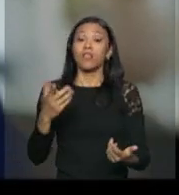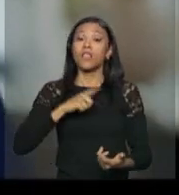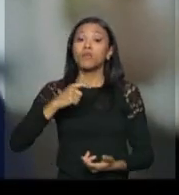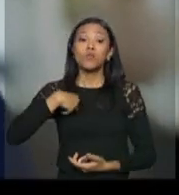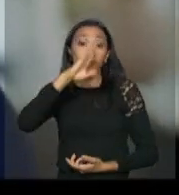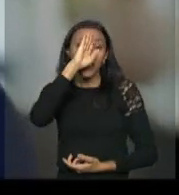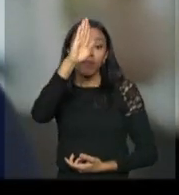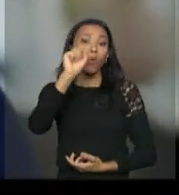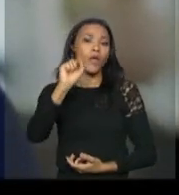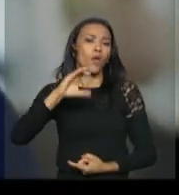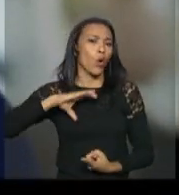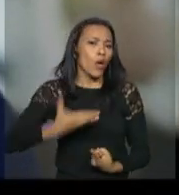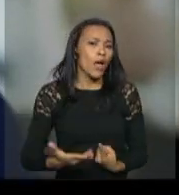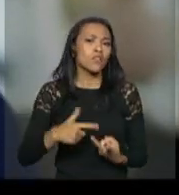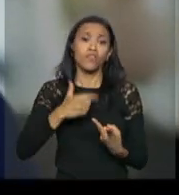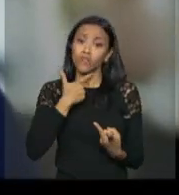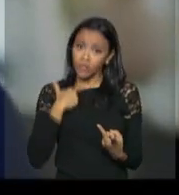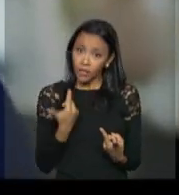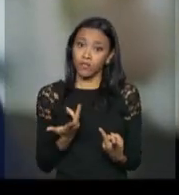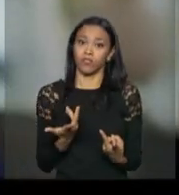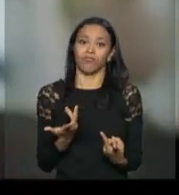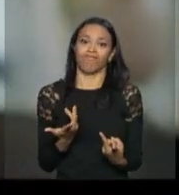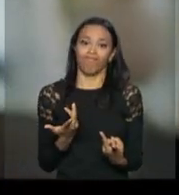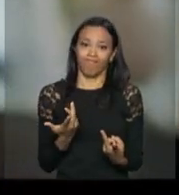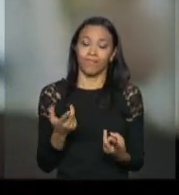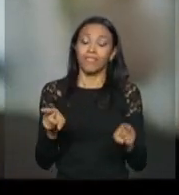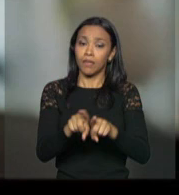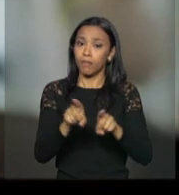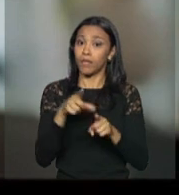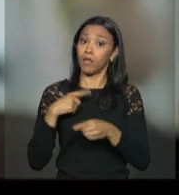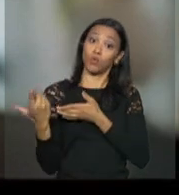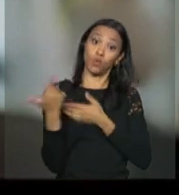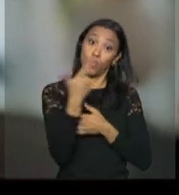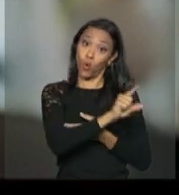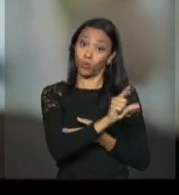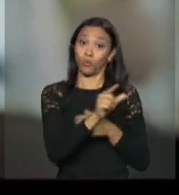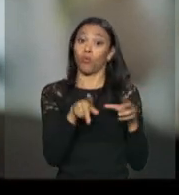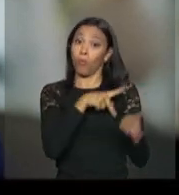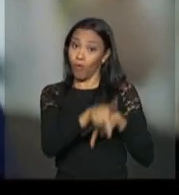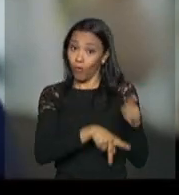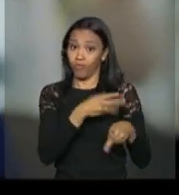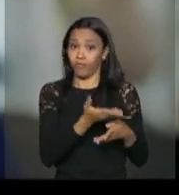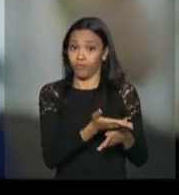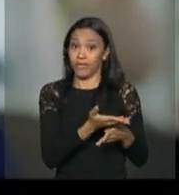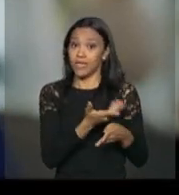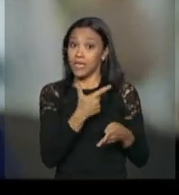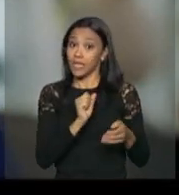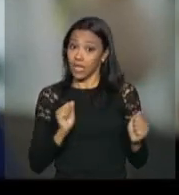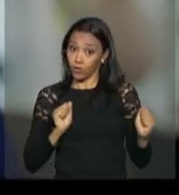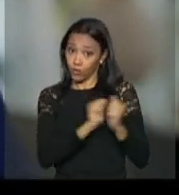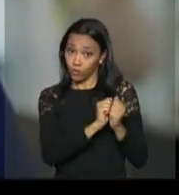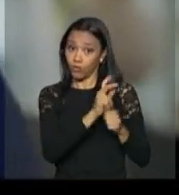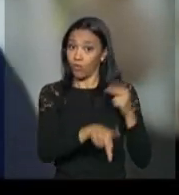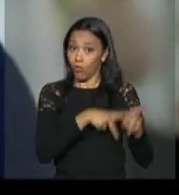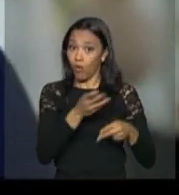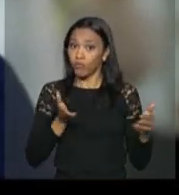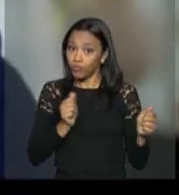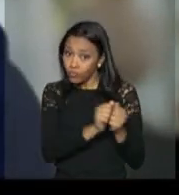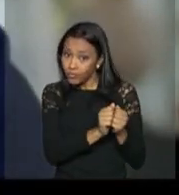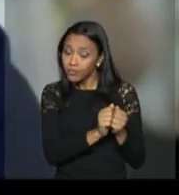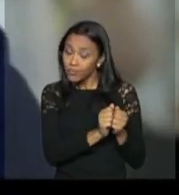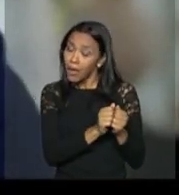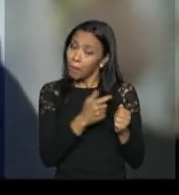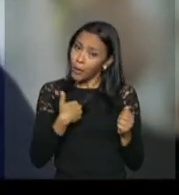principal, coragem e vontade política. E temos um lado, o lado do povo. E quem está ao lado do povo pode